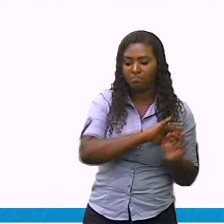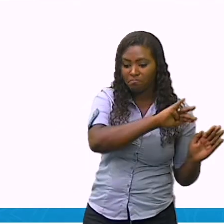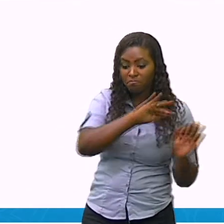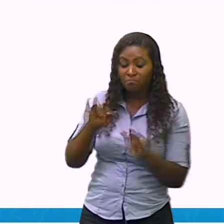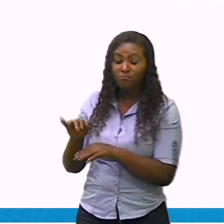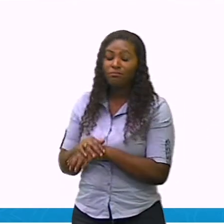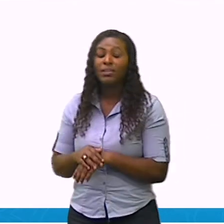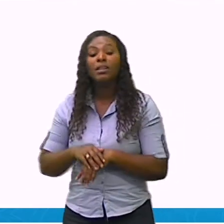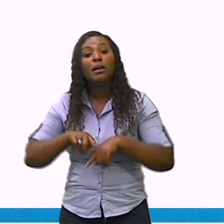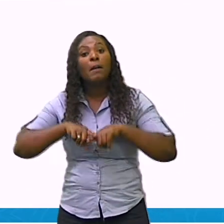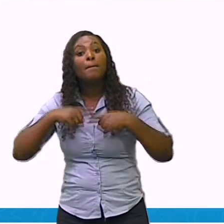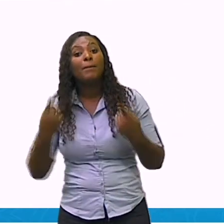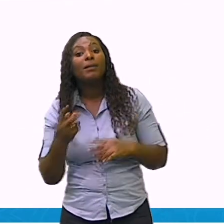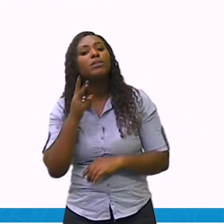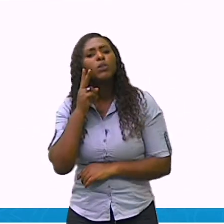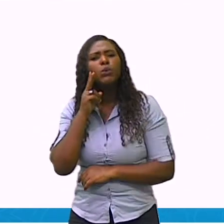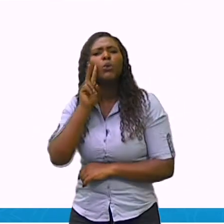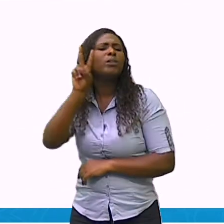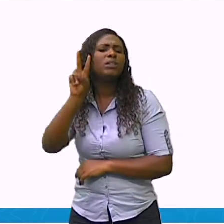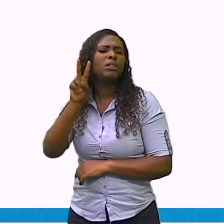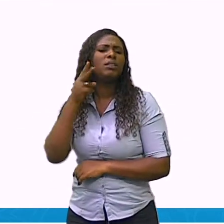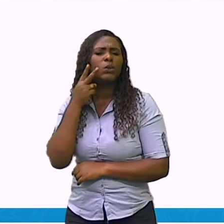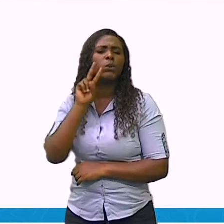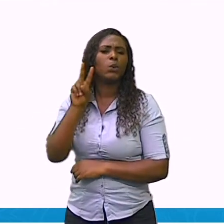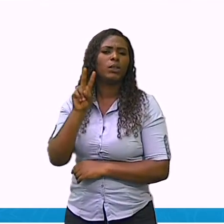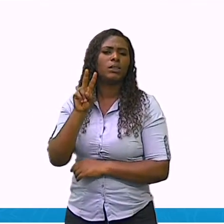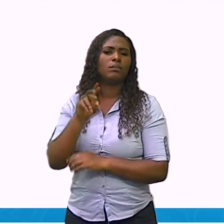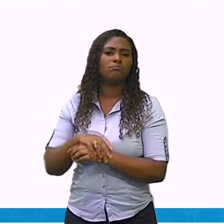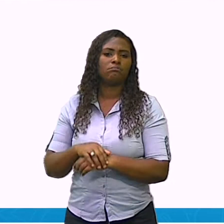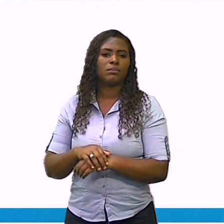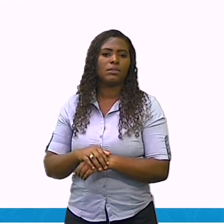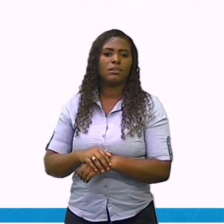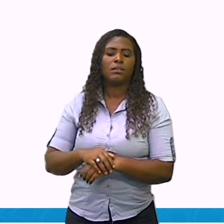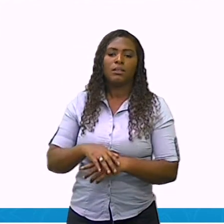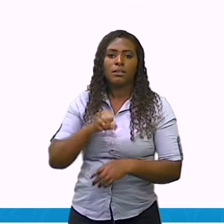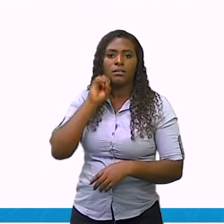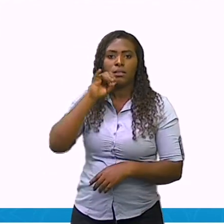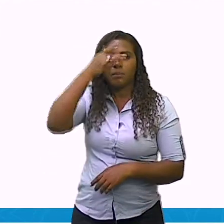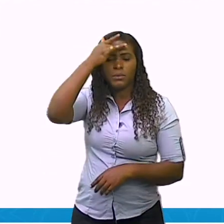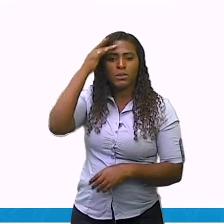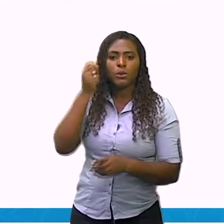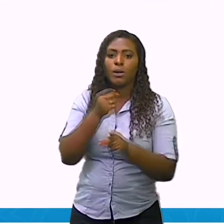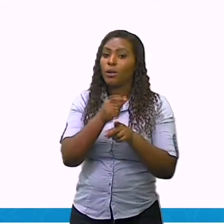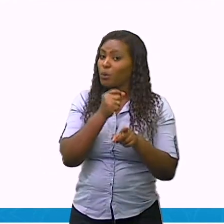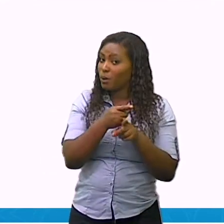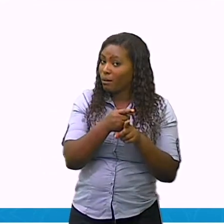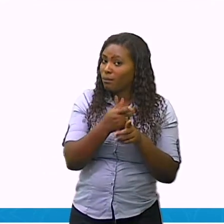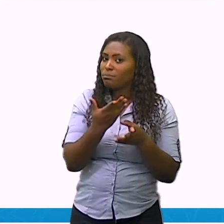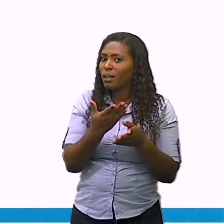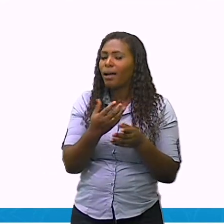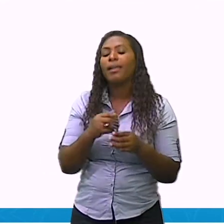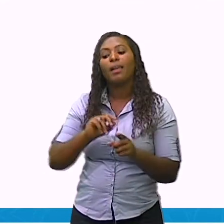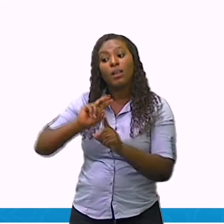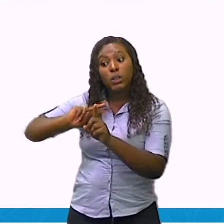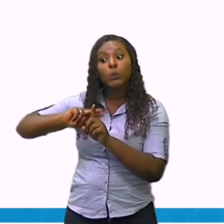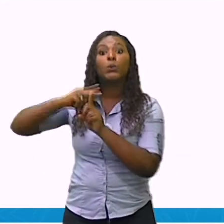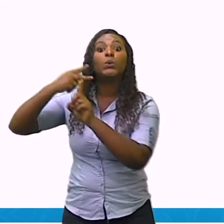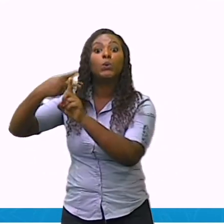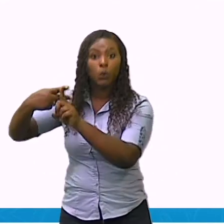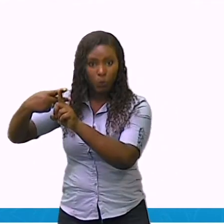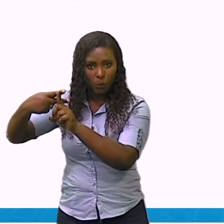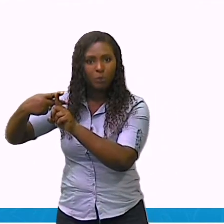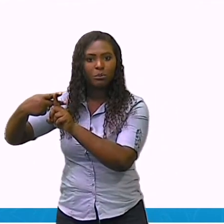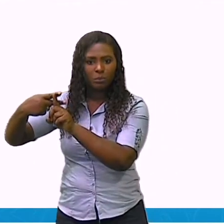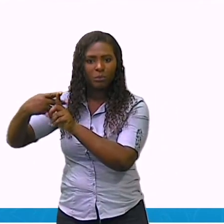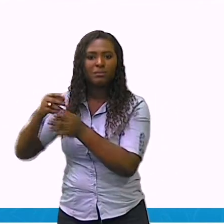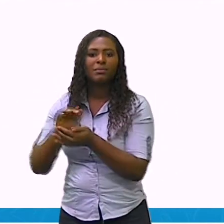nós vamos multiplicar por 2, que vai dar 17 mais 15, 32. No terceiro